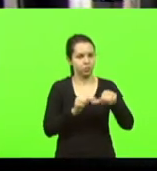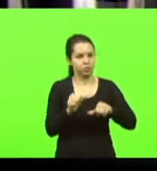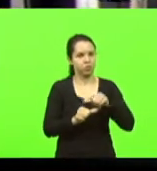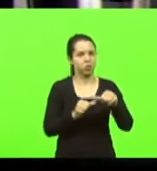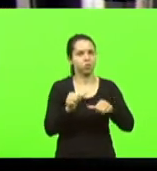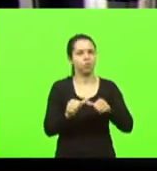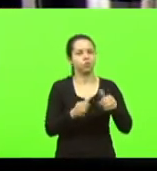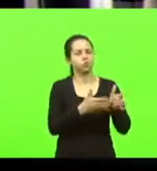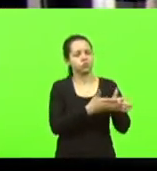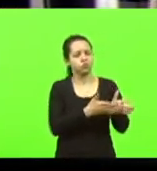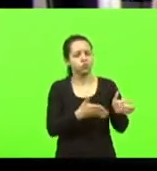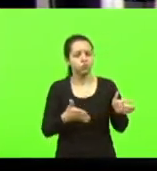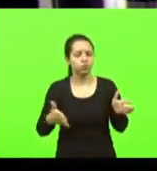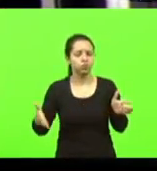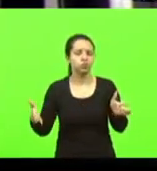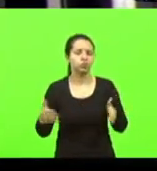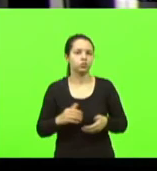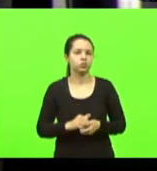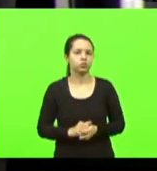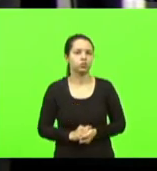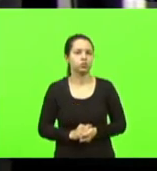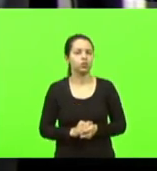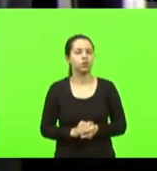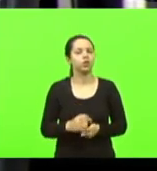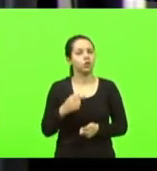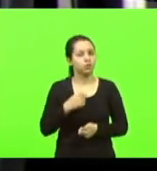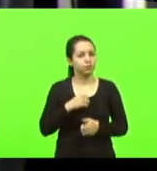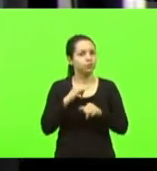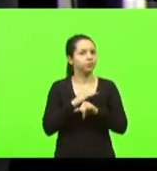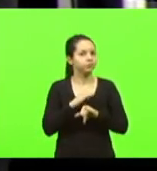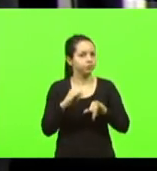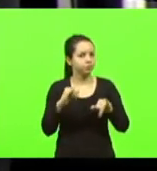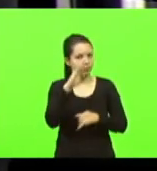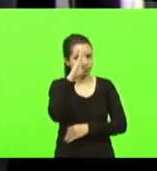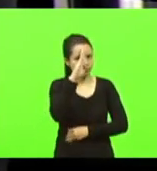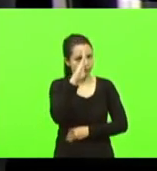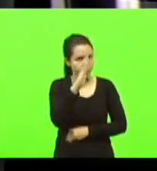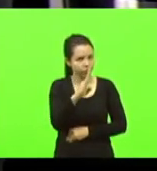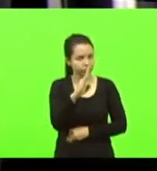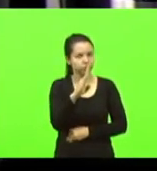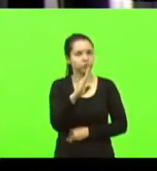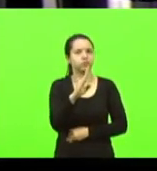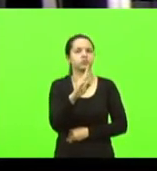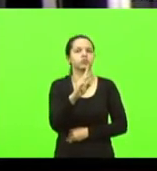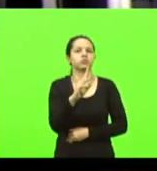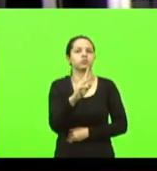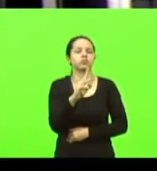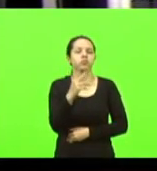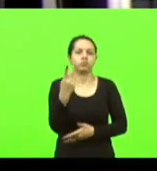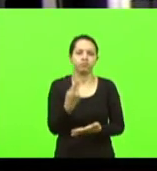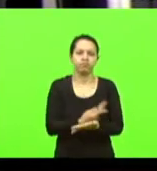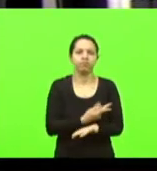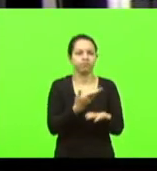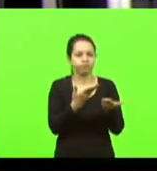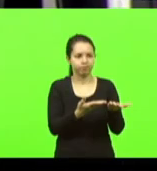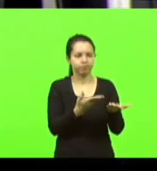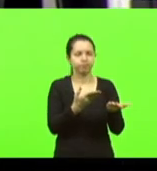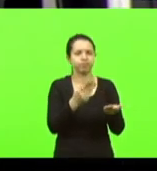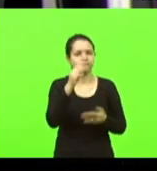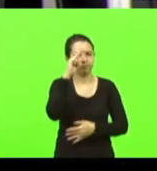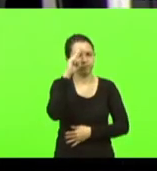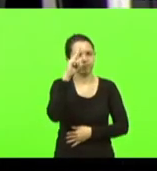todo esse tempo E eu chamei atenção principalmente da Injustiça né que o chefe Moisés ele estava